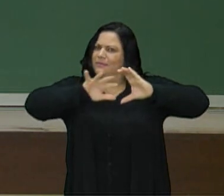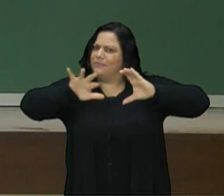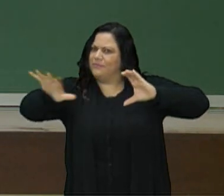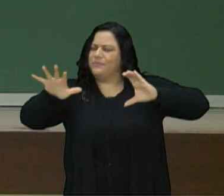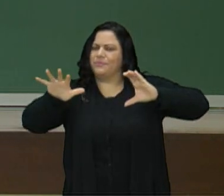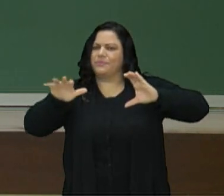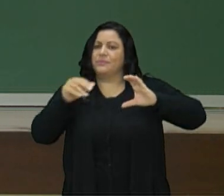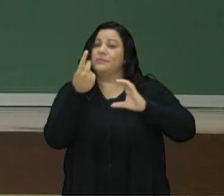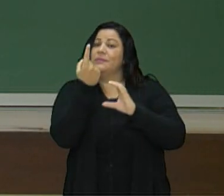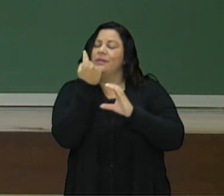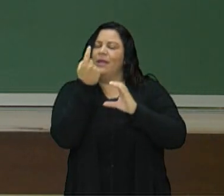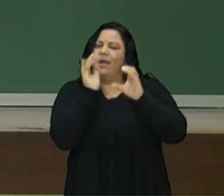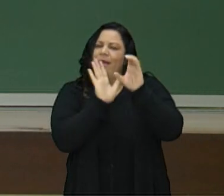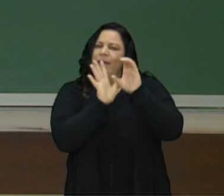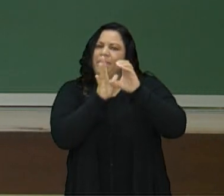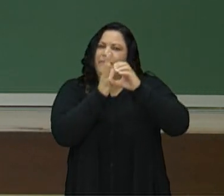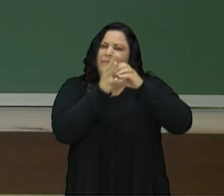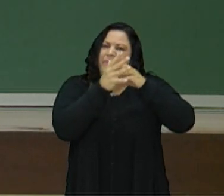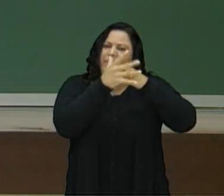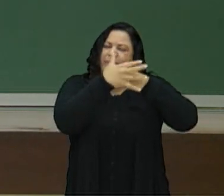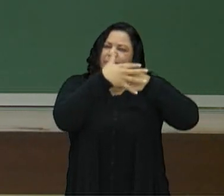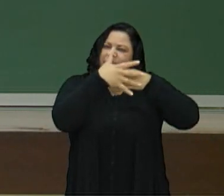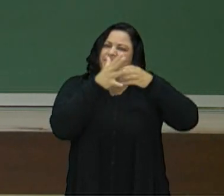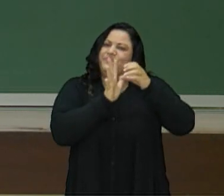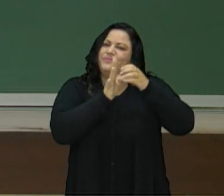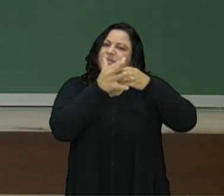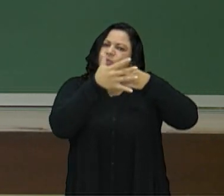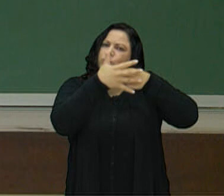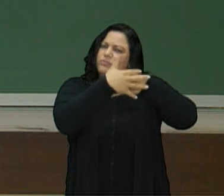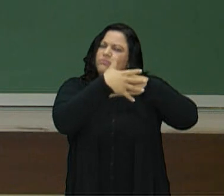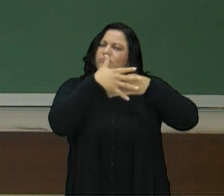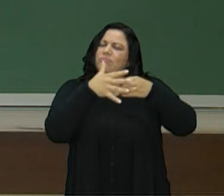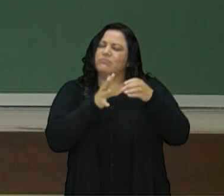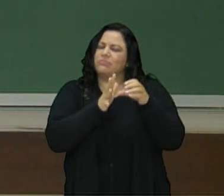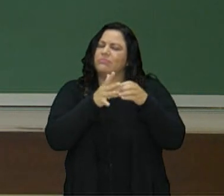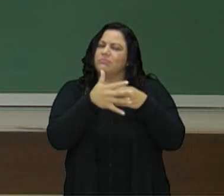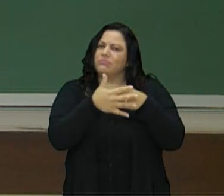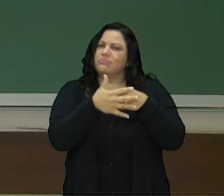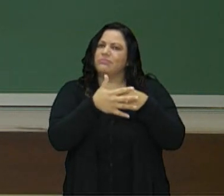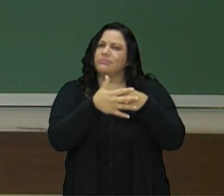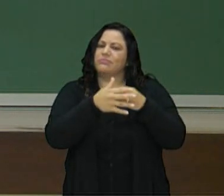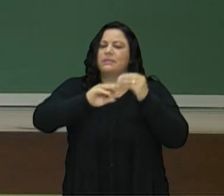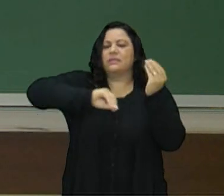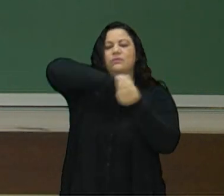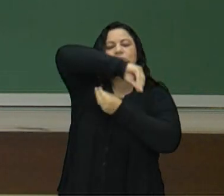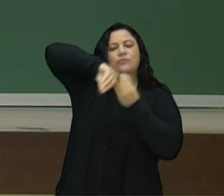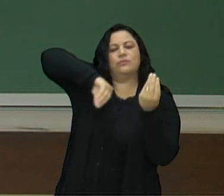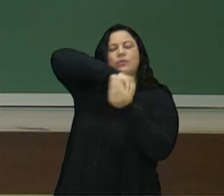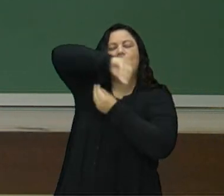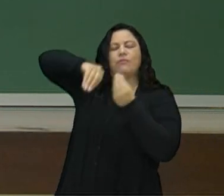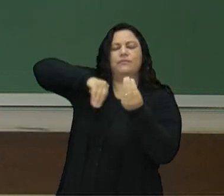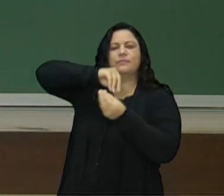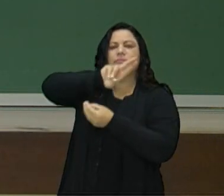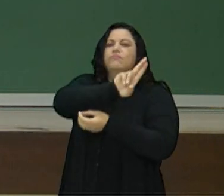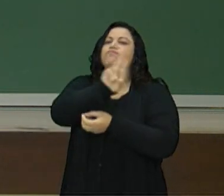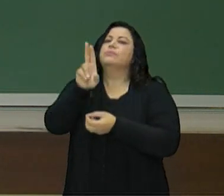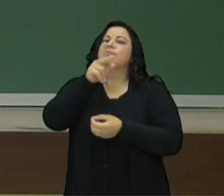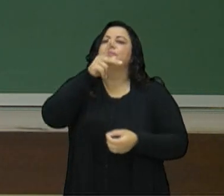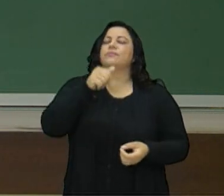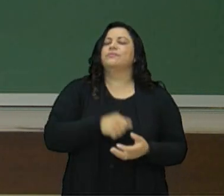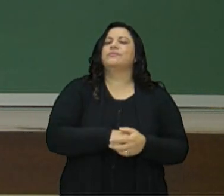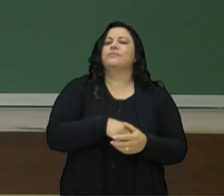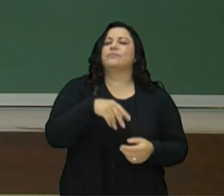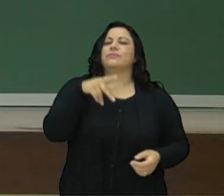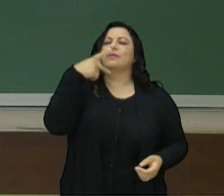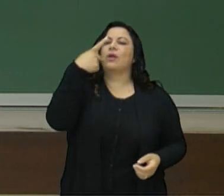envolve todo o conteúdo celular. E não tem outra membrana interna. Maravilha? Como chama-se essa célula? Procarionte, comum